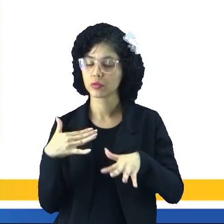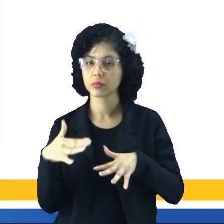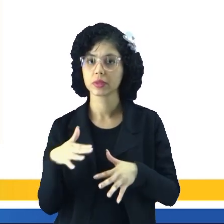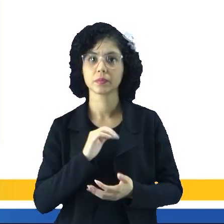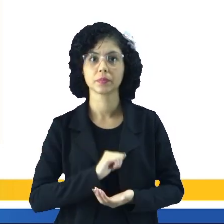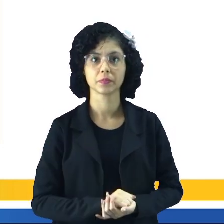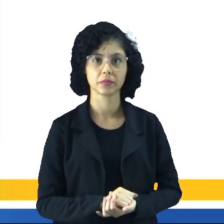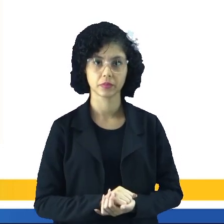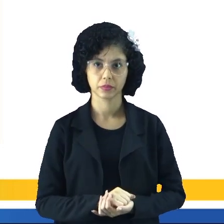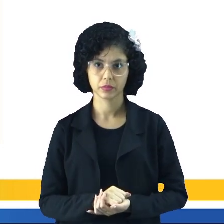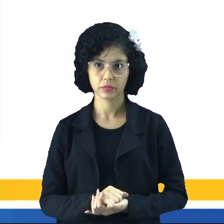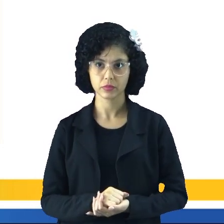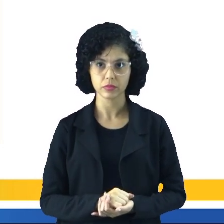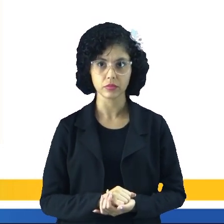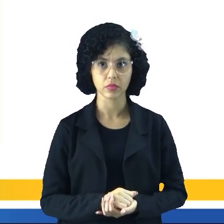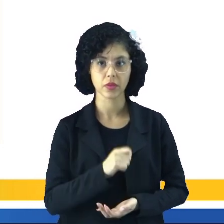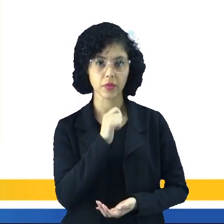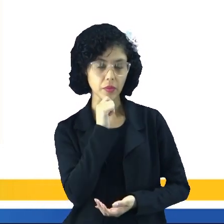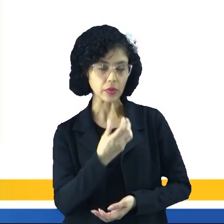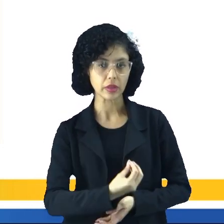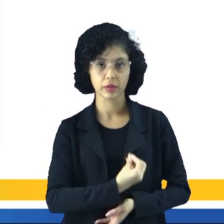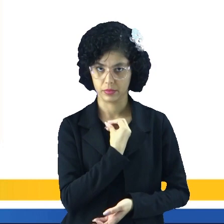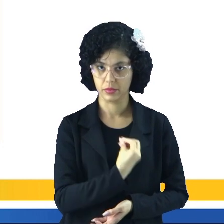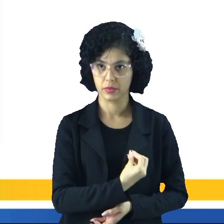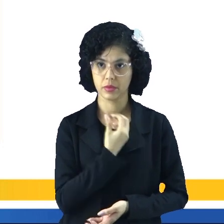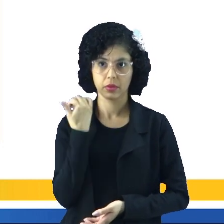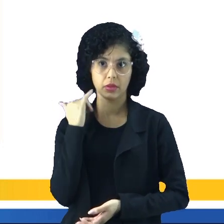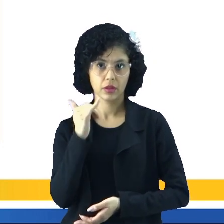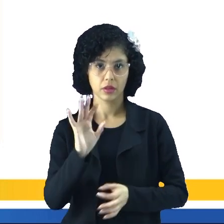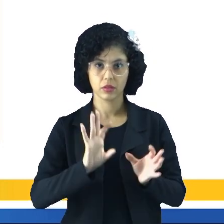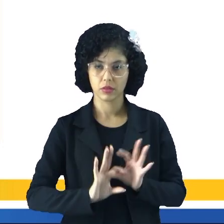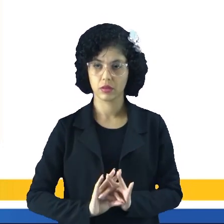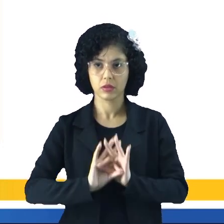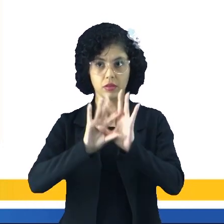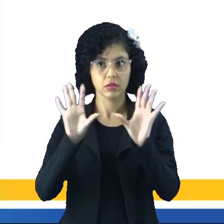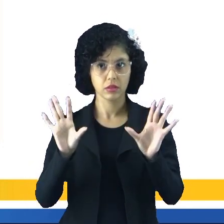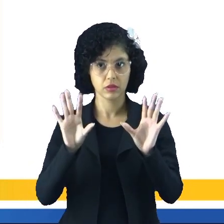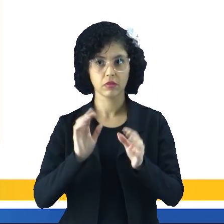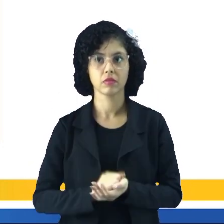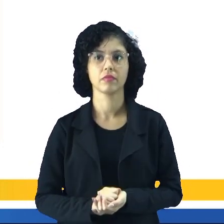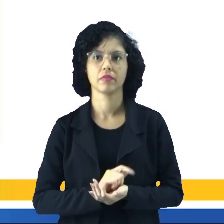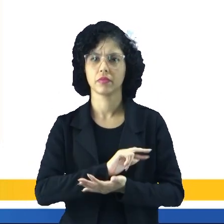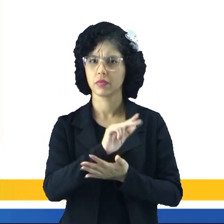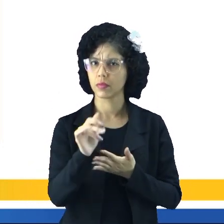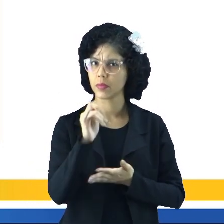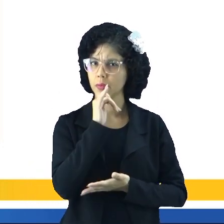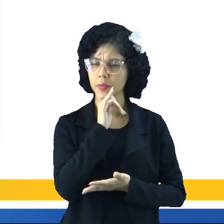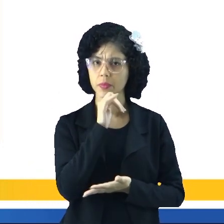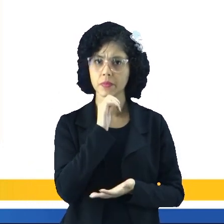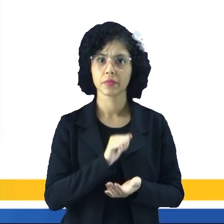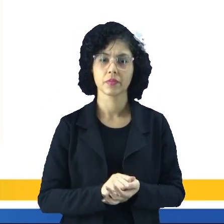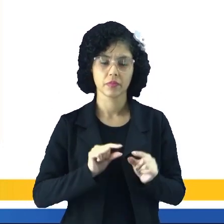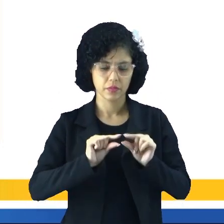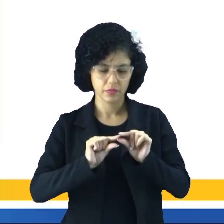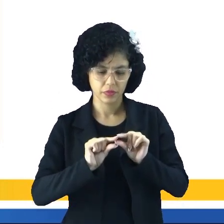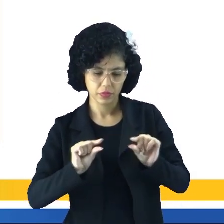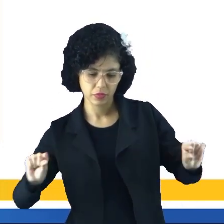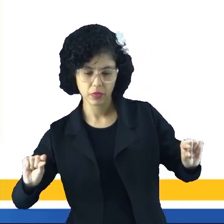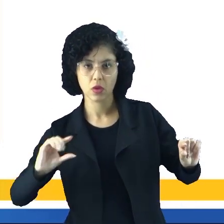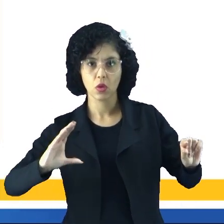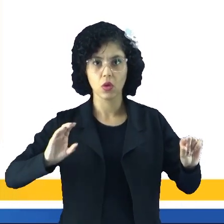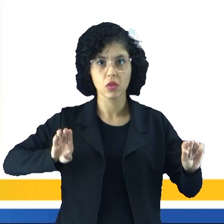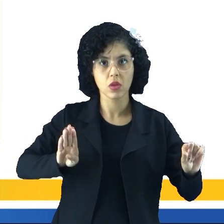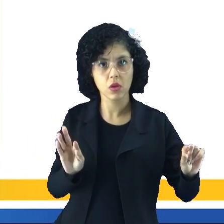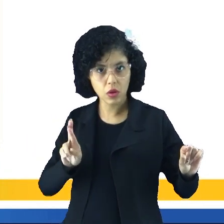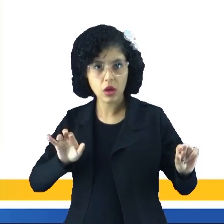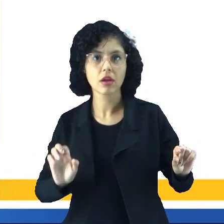dessas cargas, devido à presença dos elétrons livres. Nós temos vários exemplos, como o fio de cobre, que é